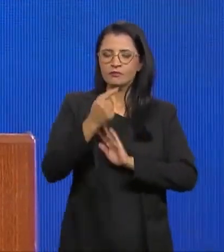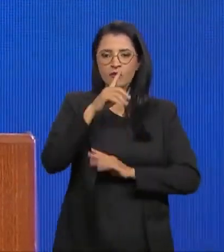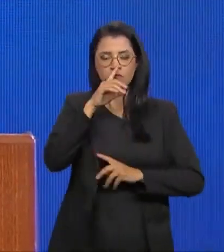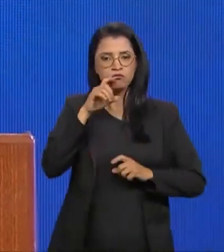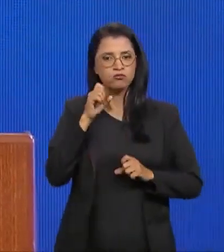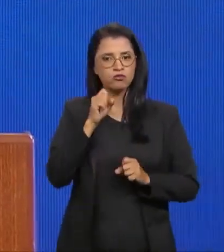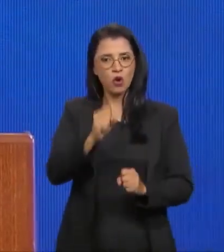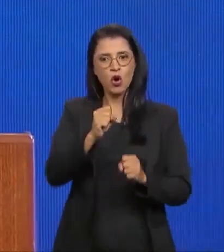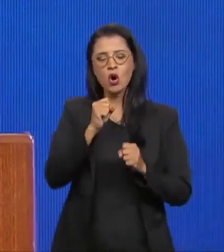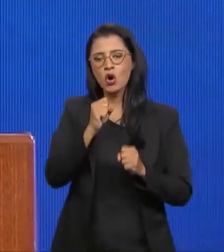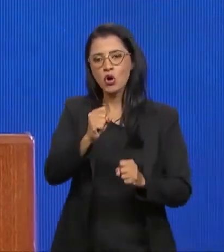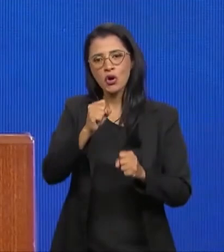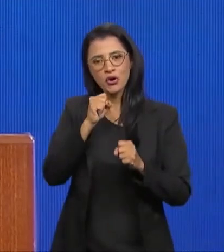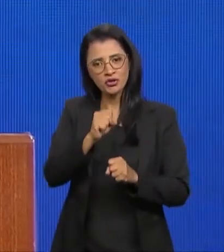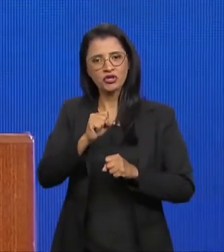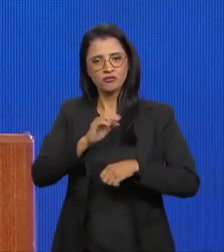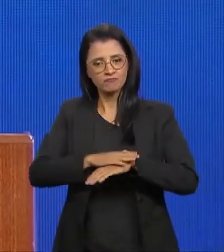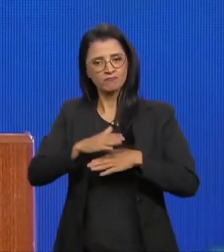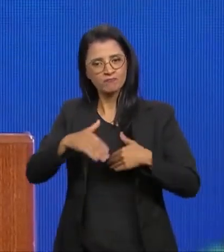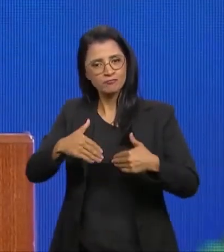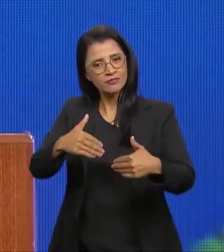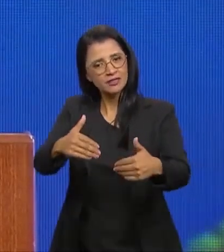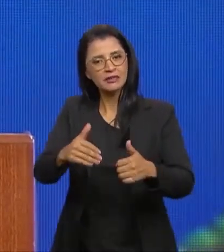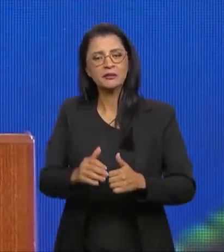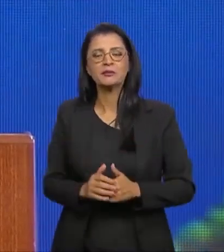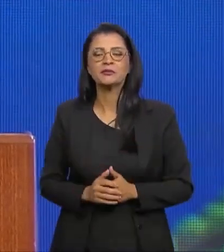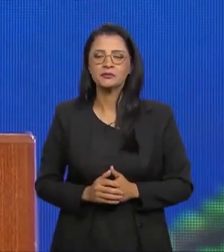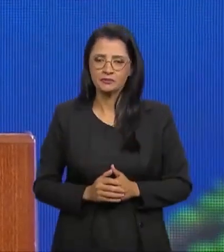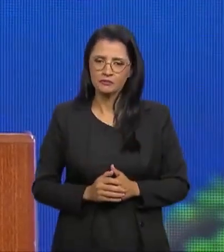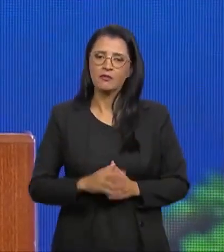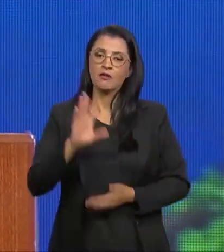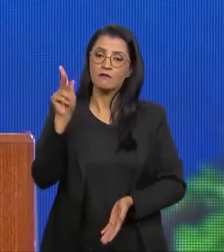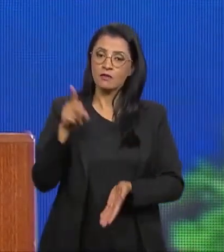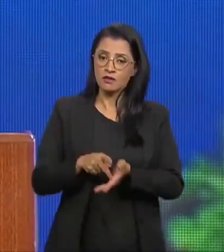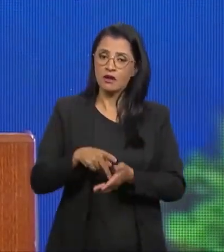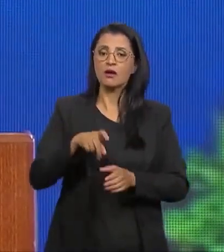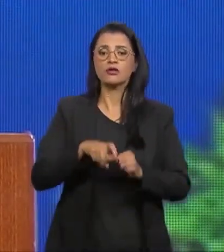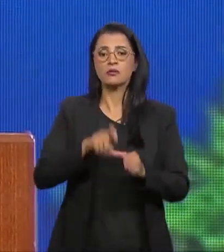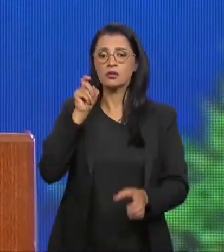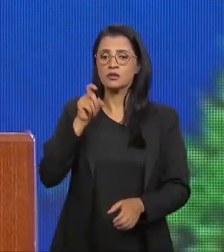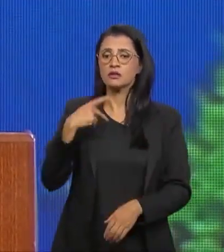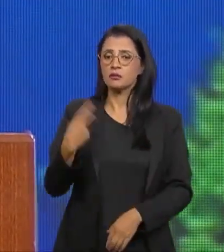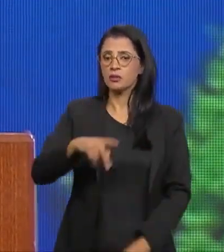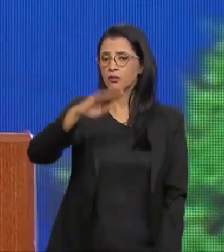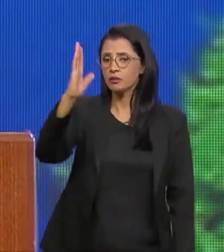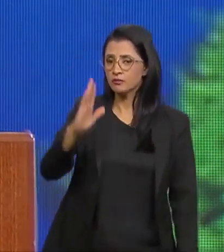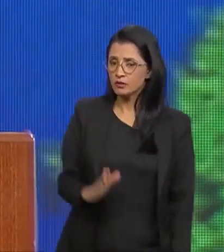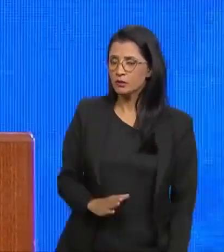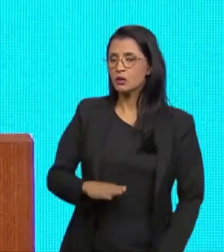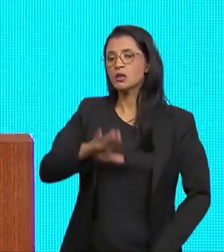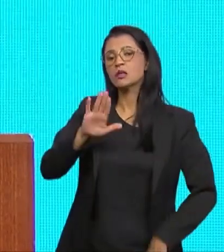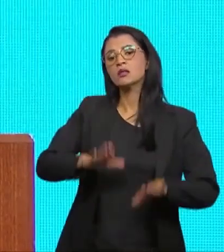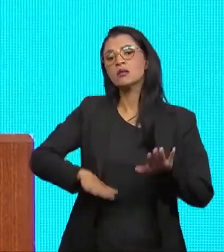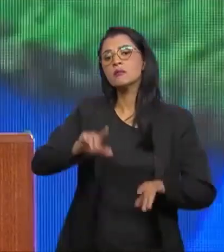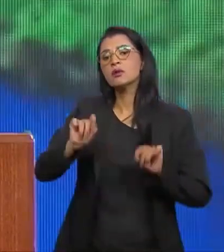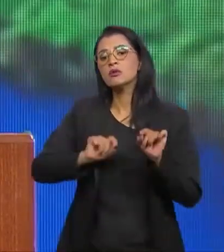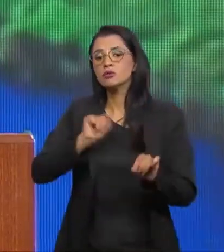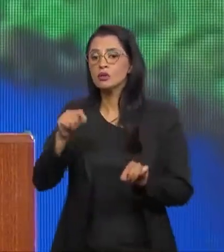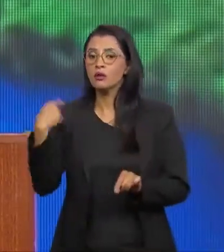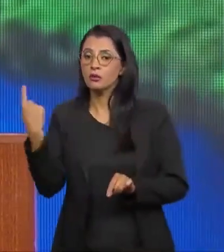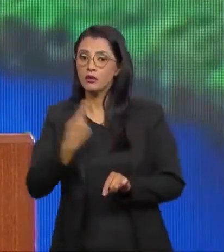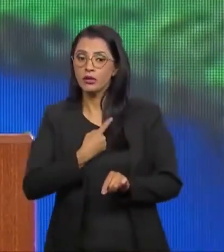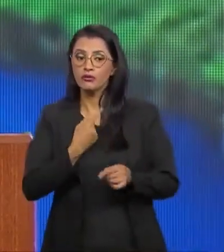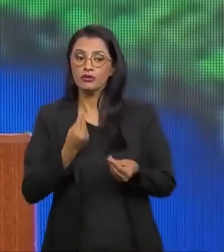que se torna mais forte com o tempo. A real independência do Brasil depende do destino que dermos